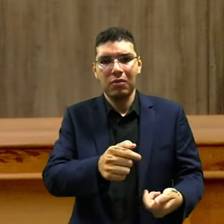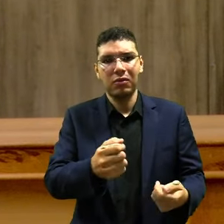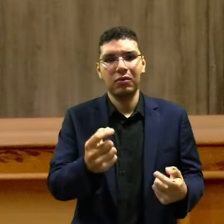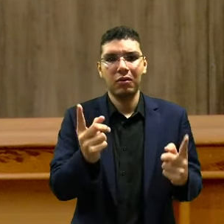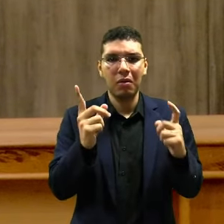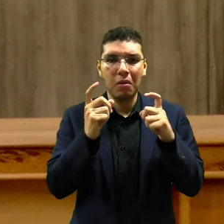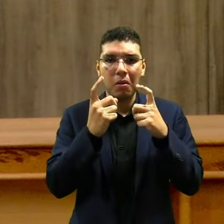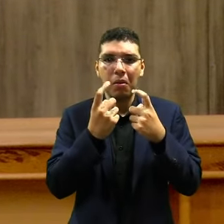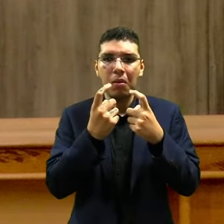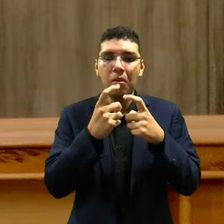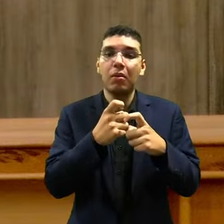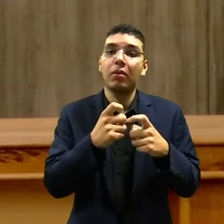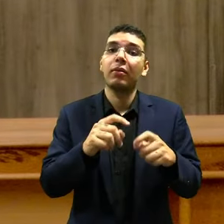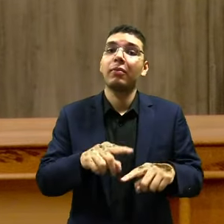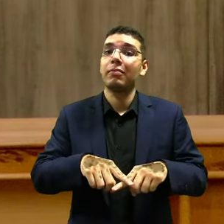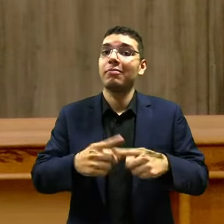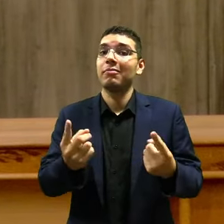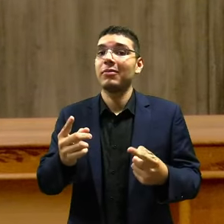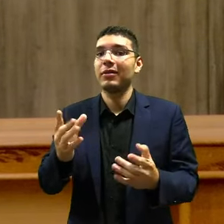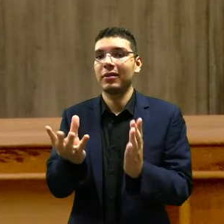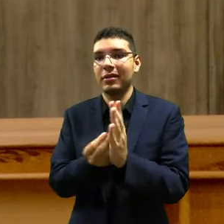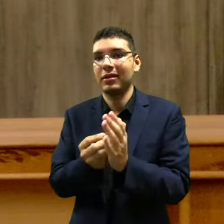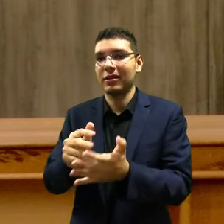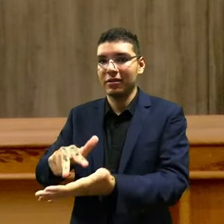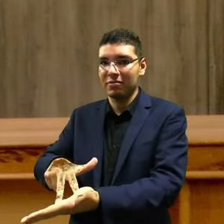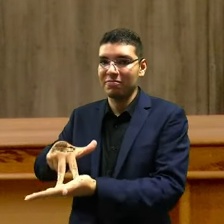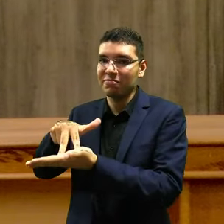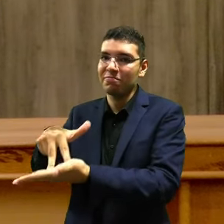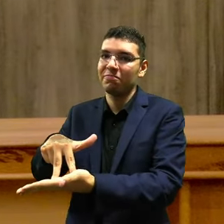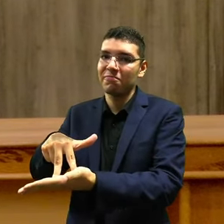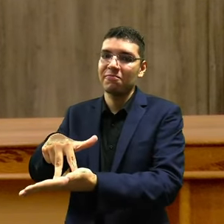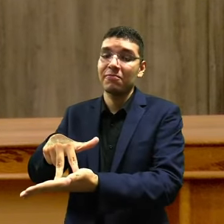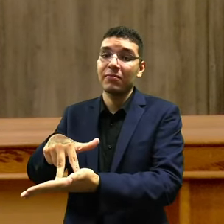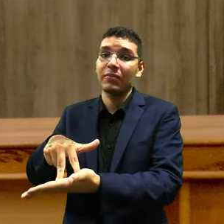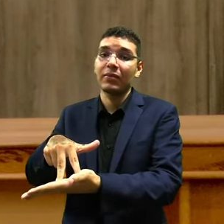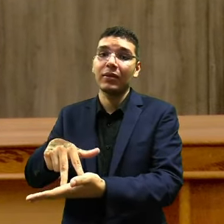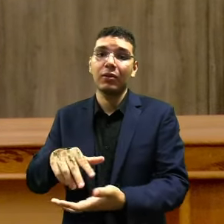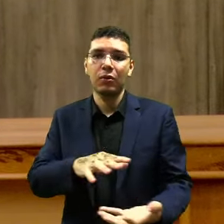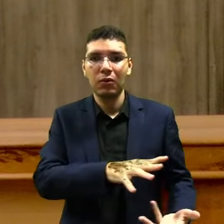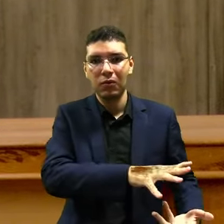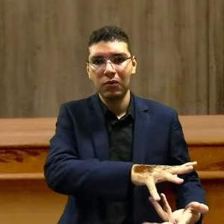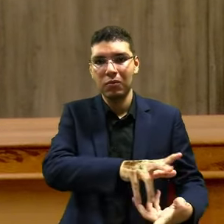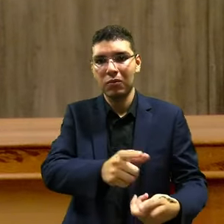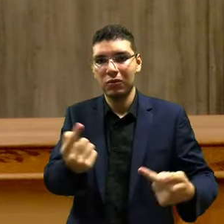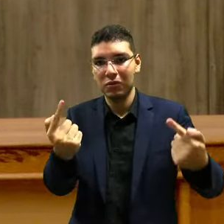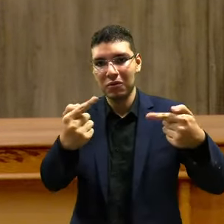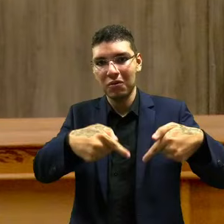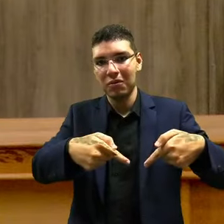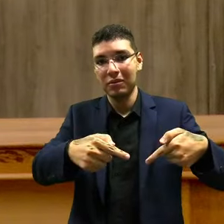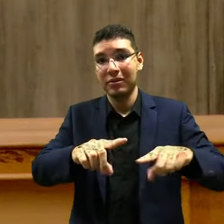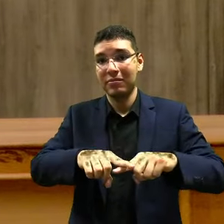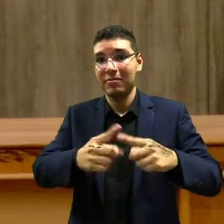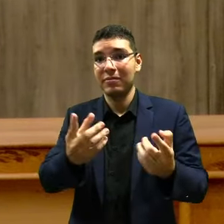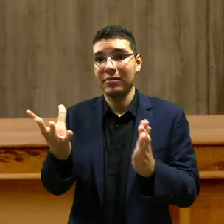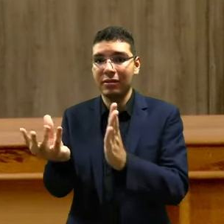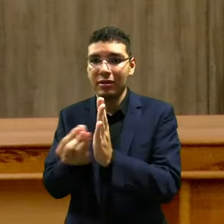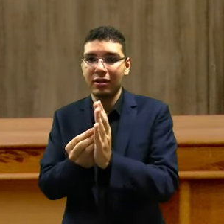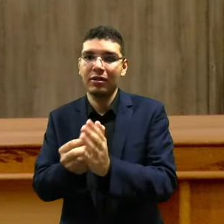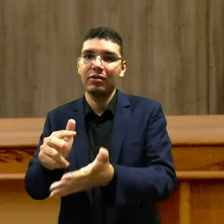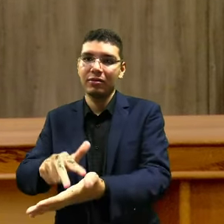pé é assim eu acho bom que ela di de pé a igreja não não se